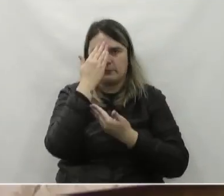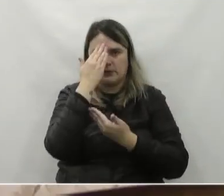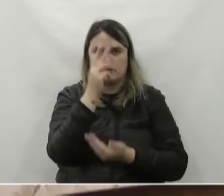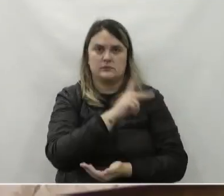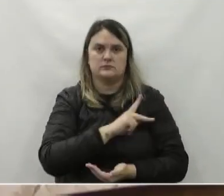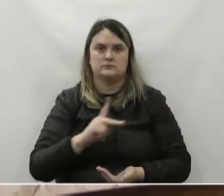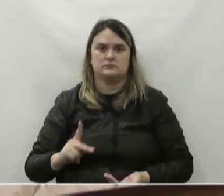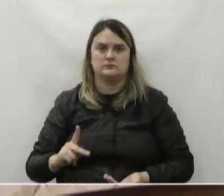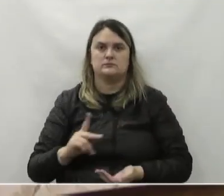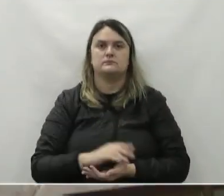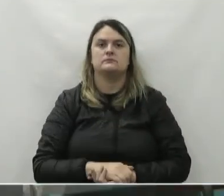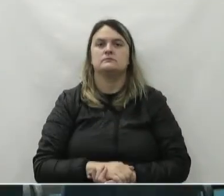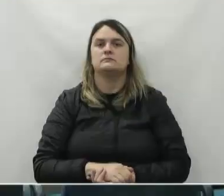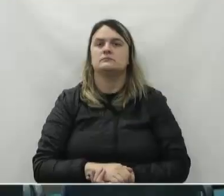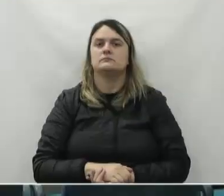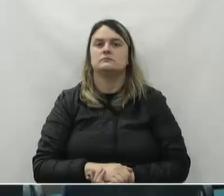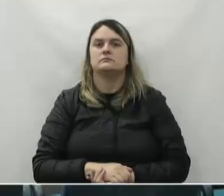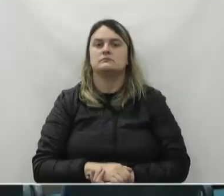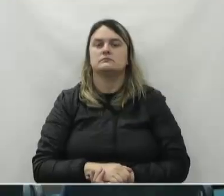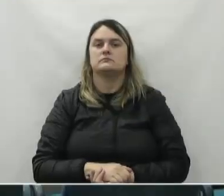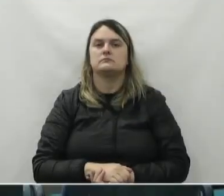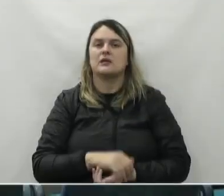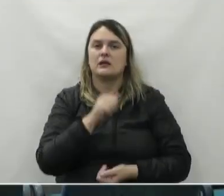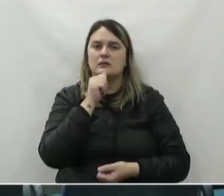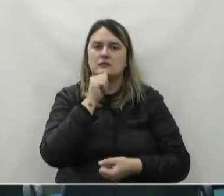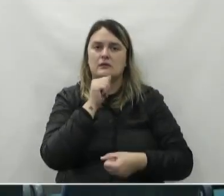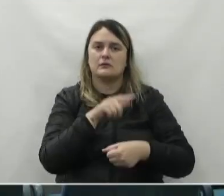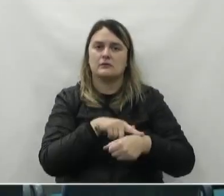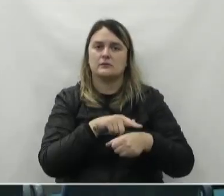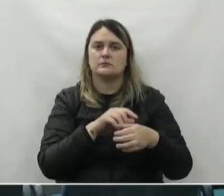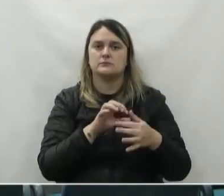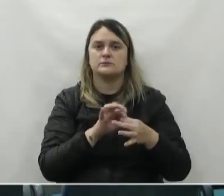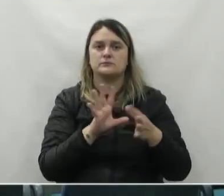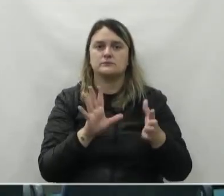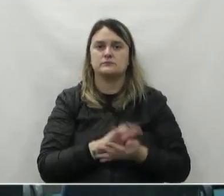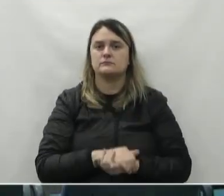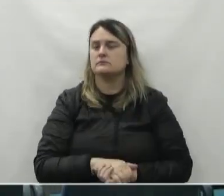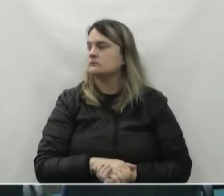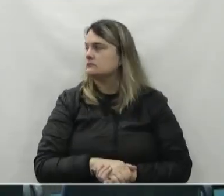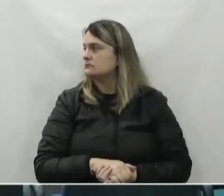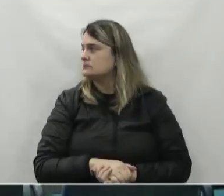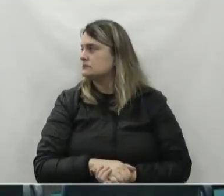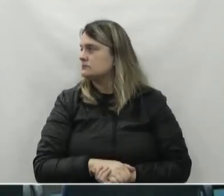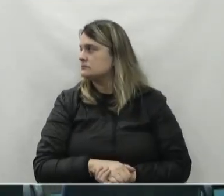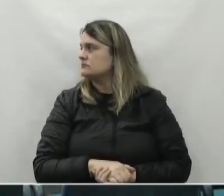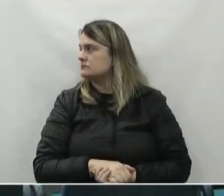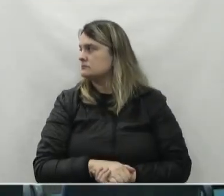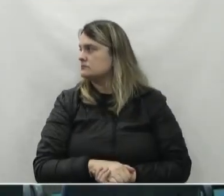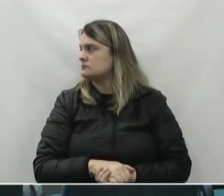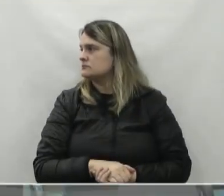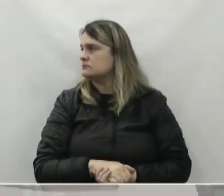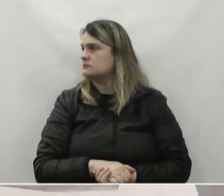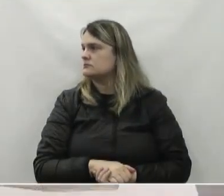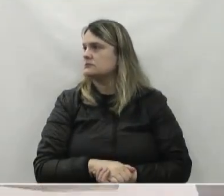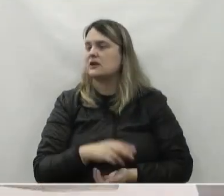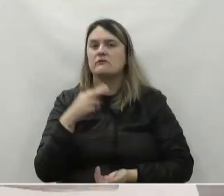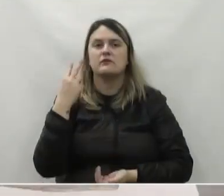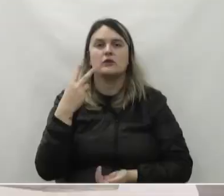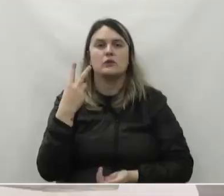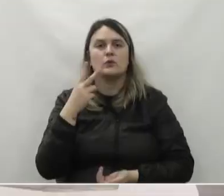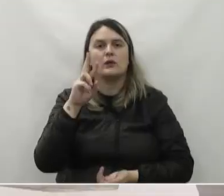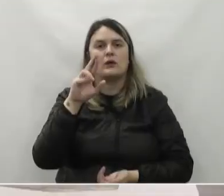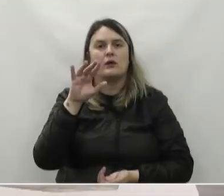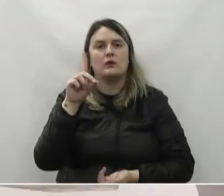Obrigado. Palavra livre, está em aberto. Com a palavra, vereador Ricardo